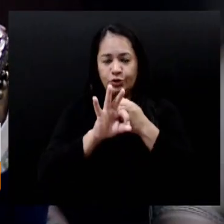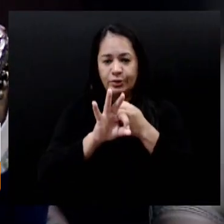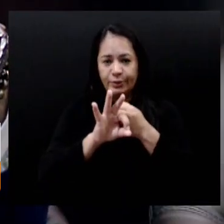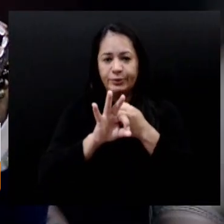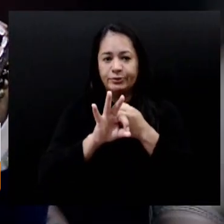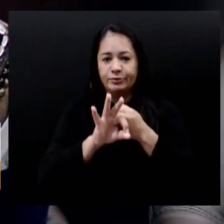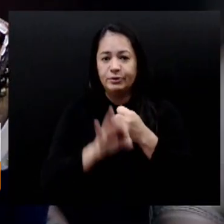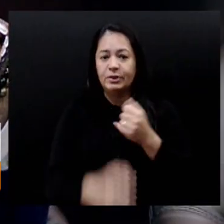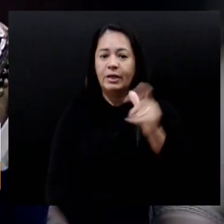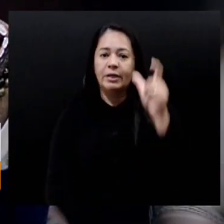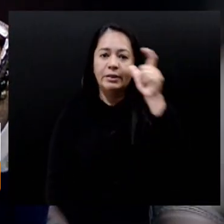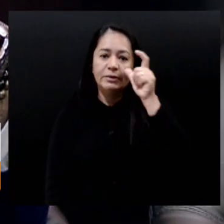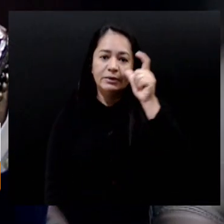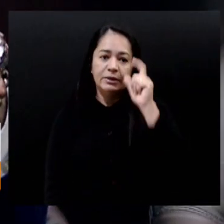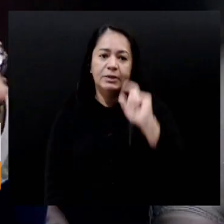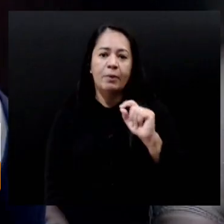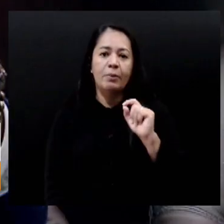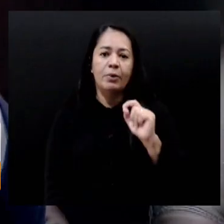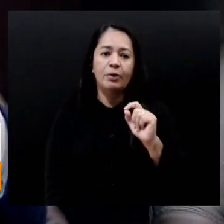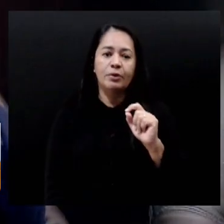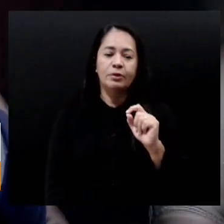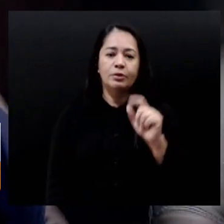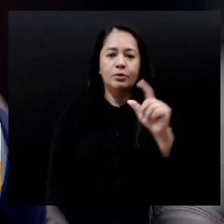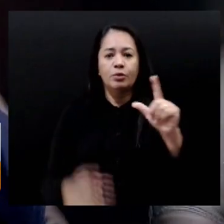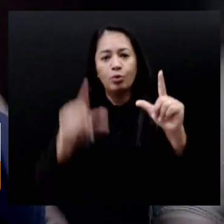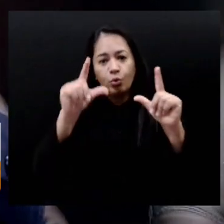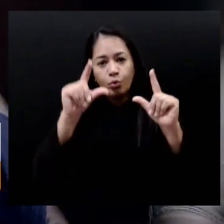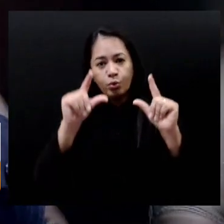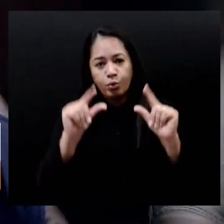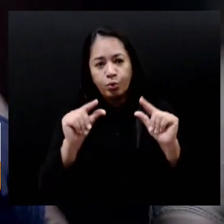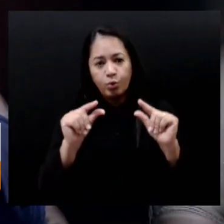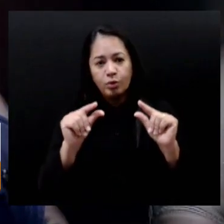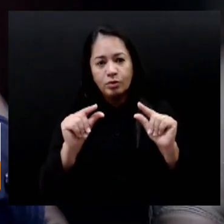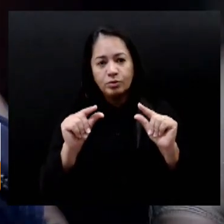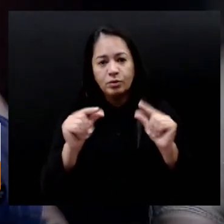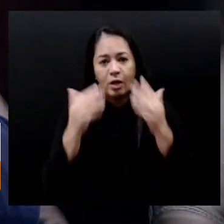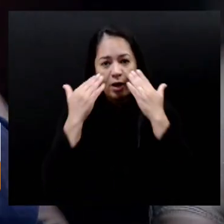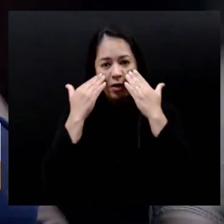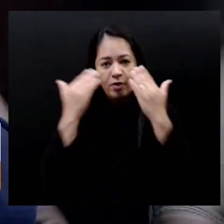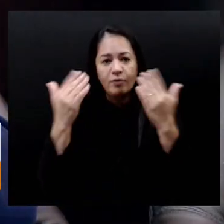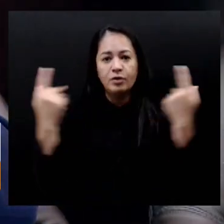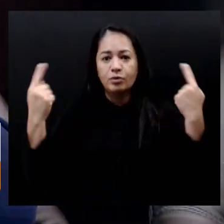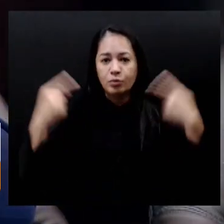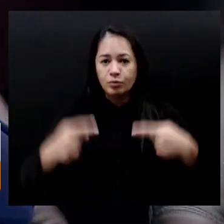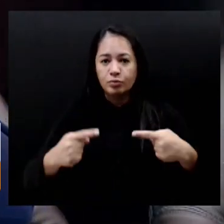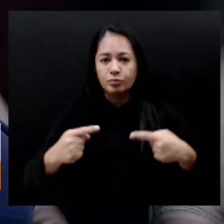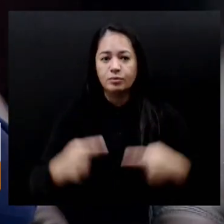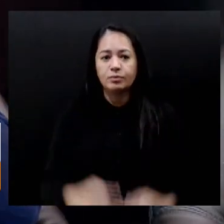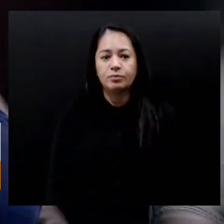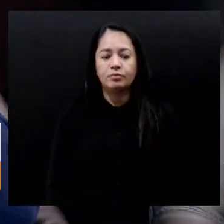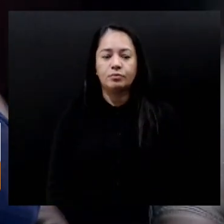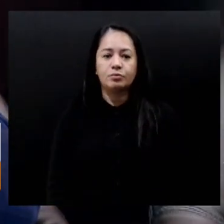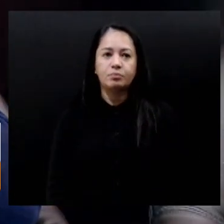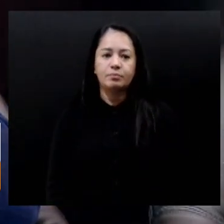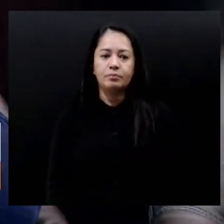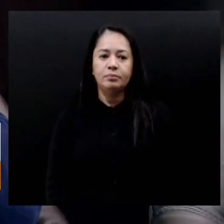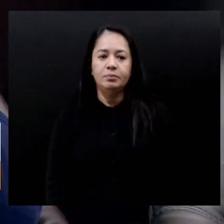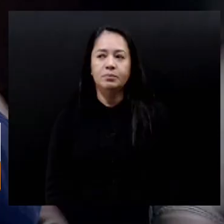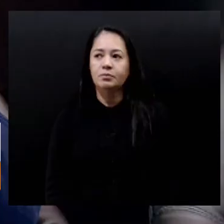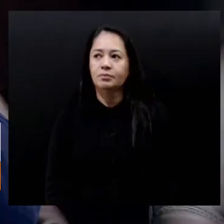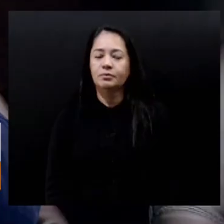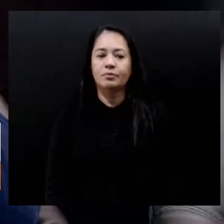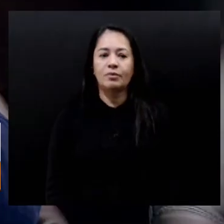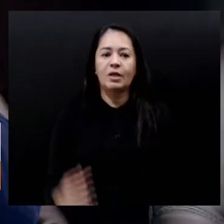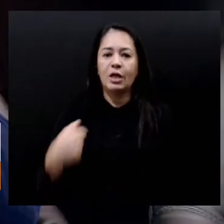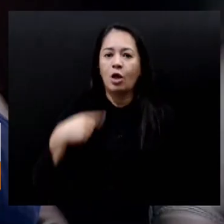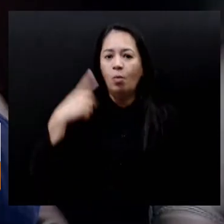porque diminuiu, lógico que enfrentou desafios no início, no sentido de, se eu vou como advogado fazer uma